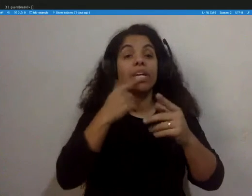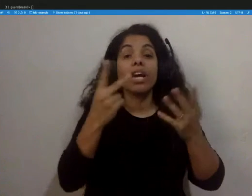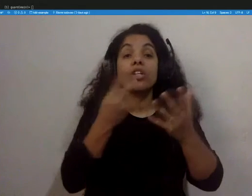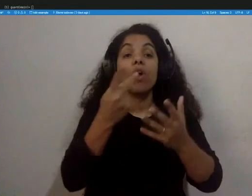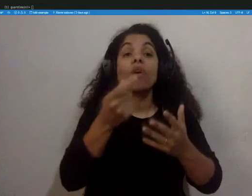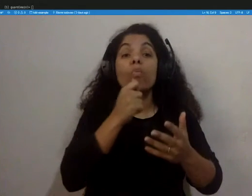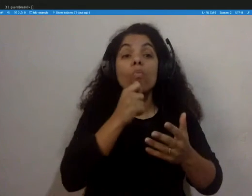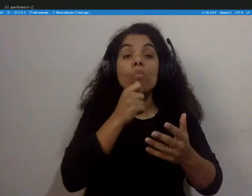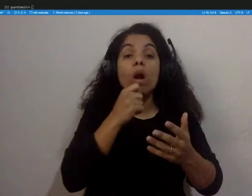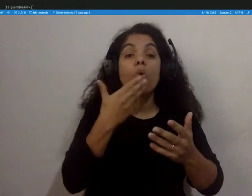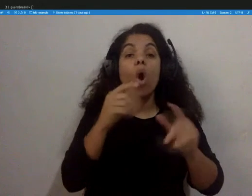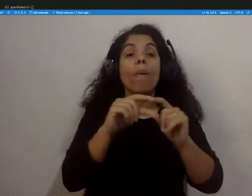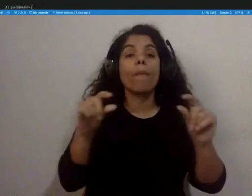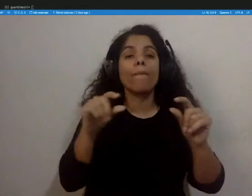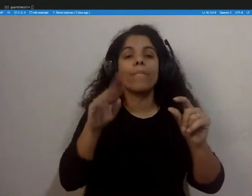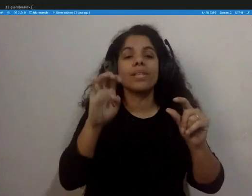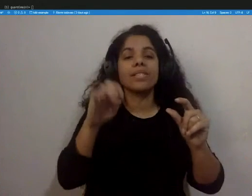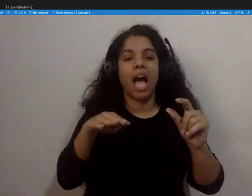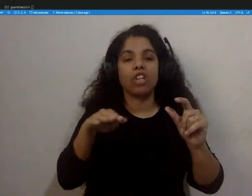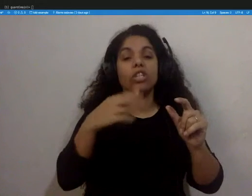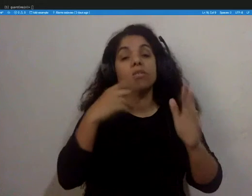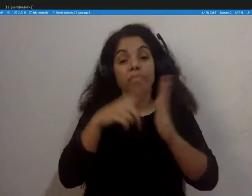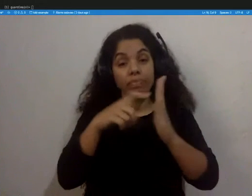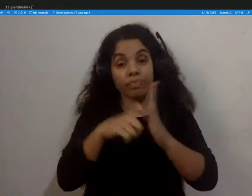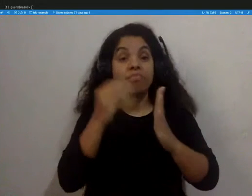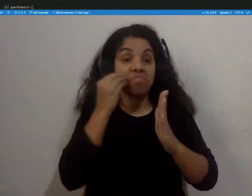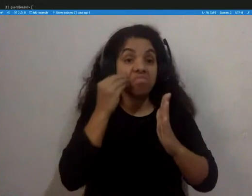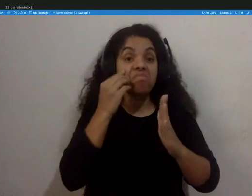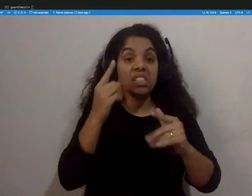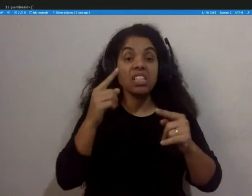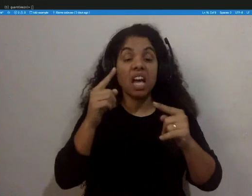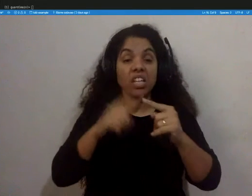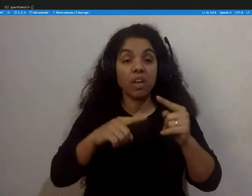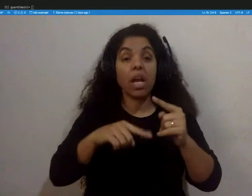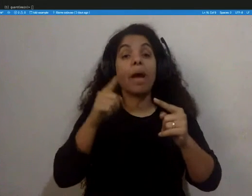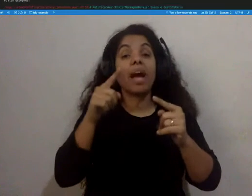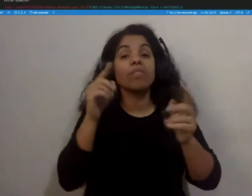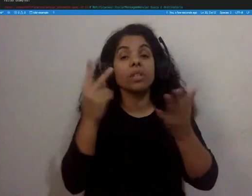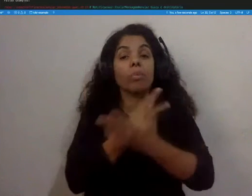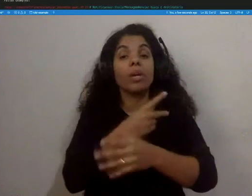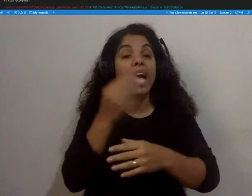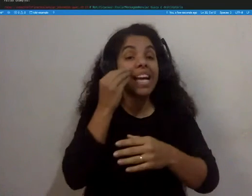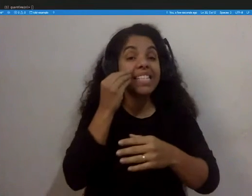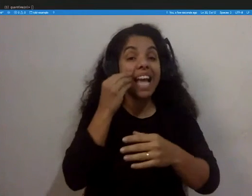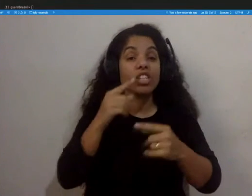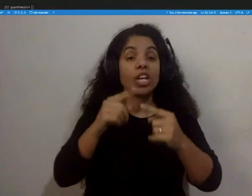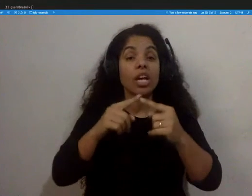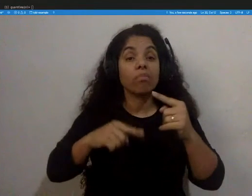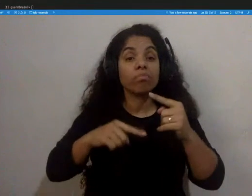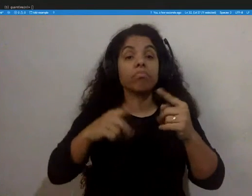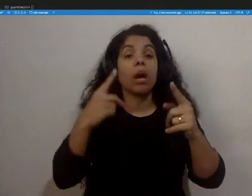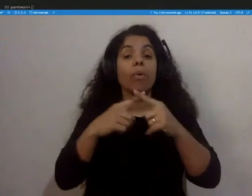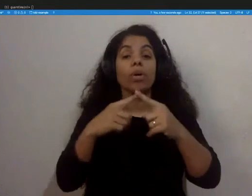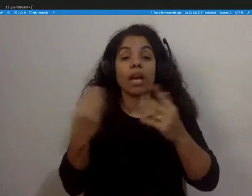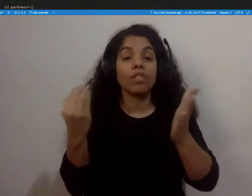mensagem que é. Então eu vou rodar o teste vai quebrar, e ele vai falar assim, olha, seu teste quebrou porque não existe notificador, você introduziu o